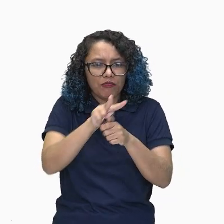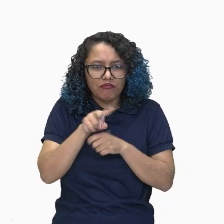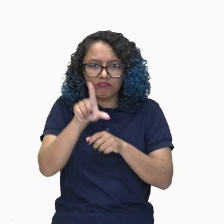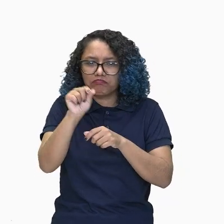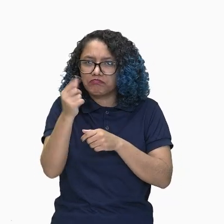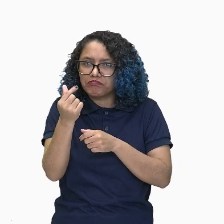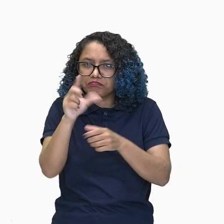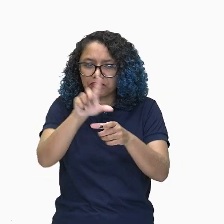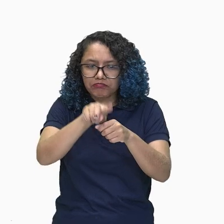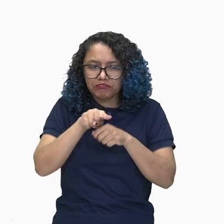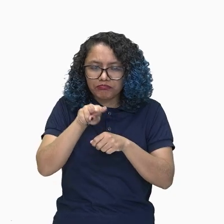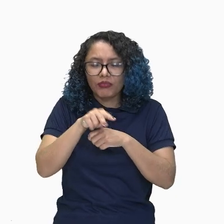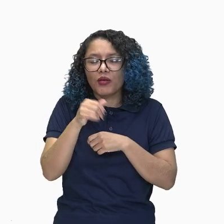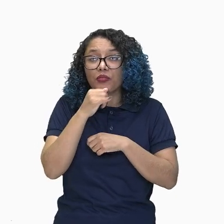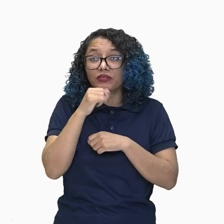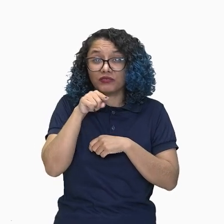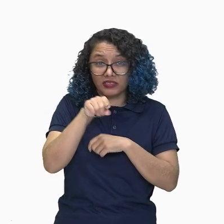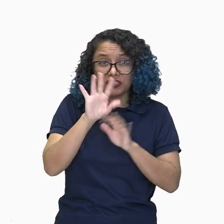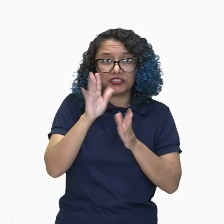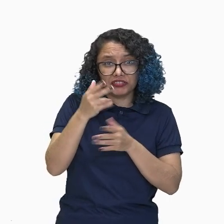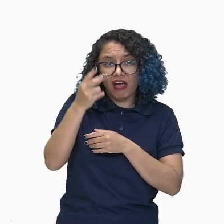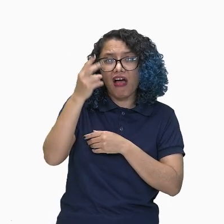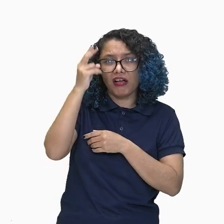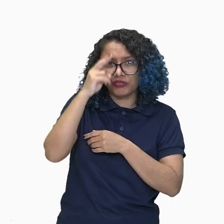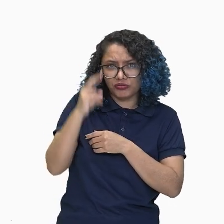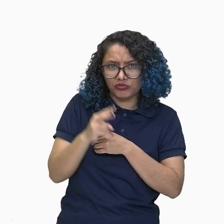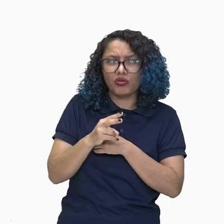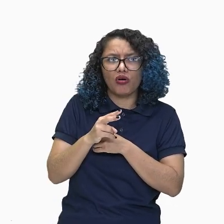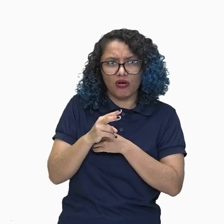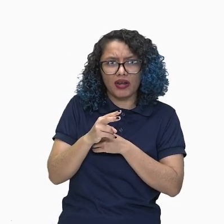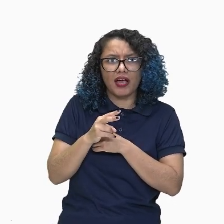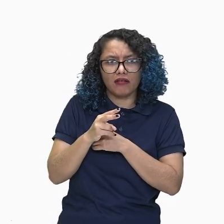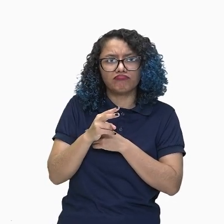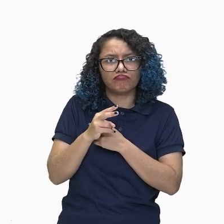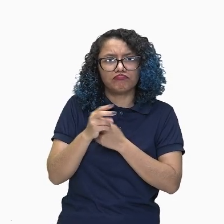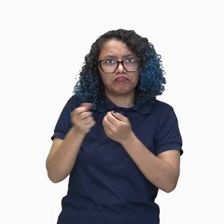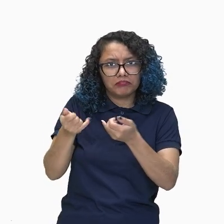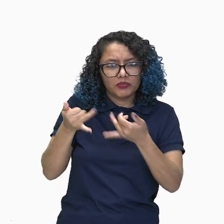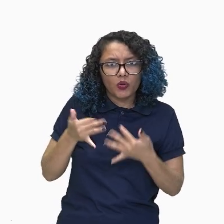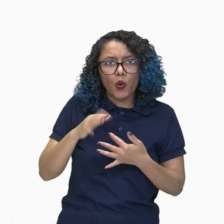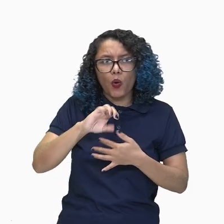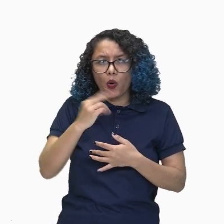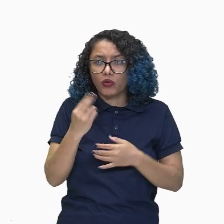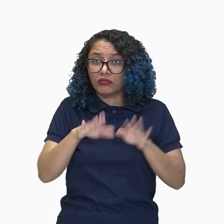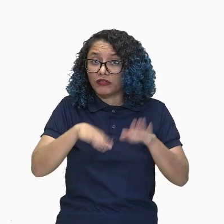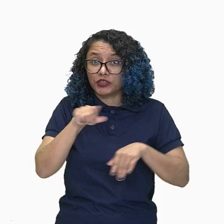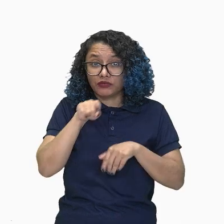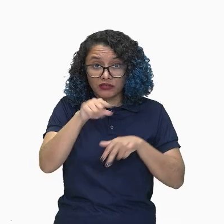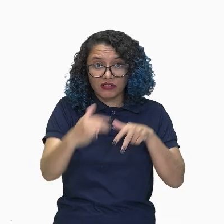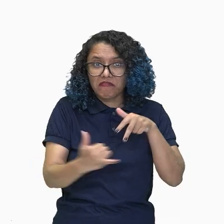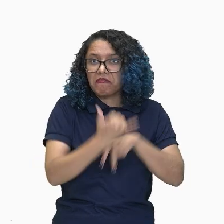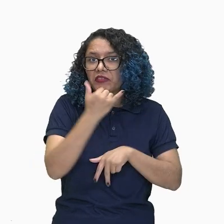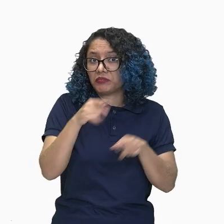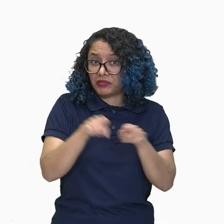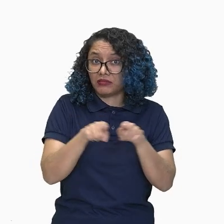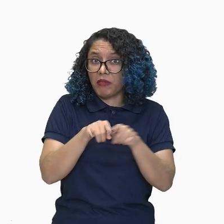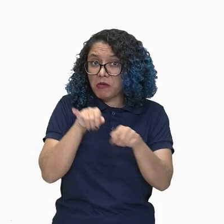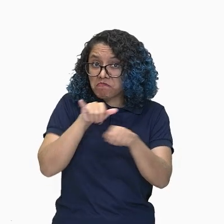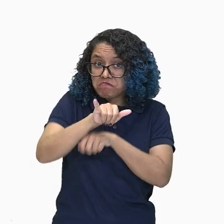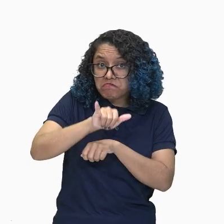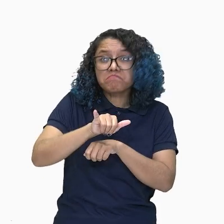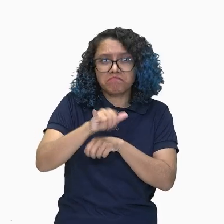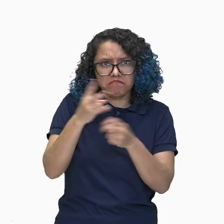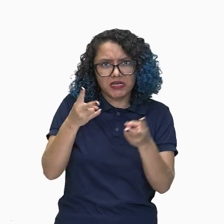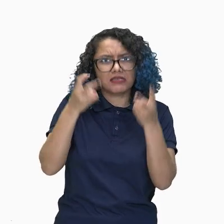você já ouviu alguma história ou você mesmo pode ter sido vítima de uma situação como essa? Observem que aí nós temos um